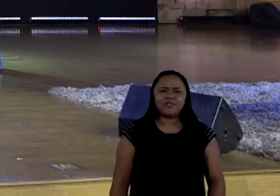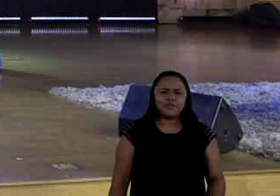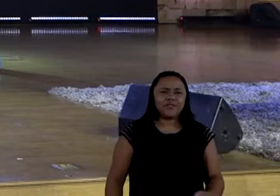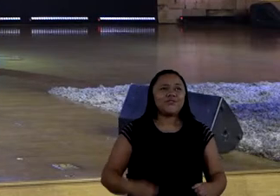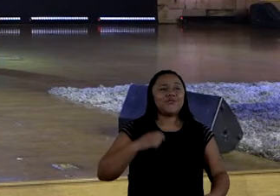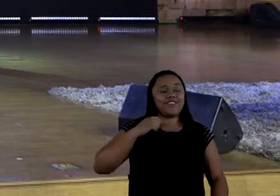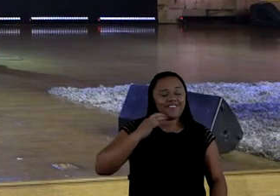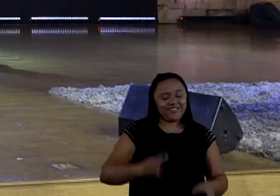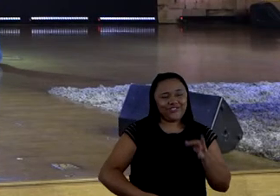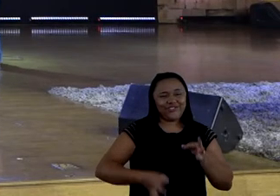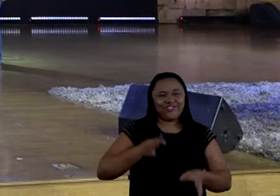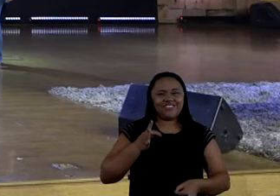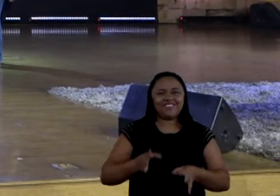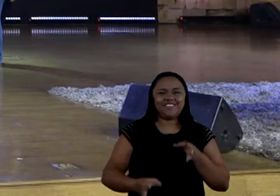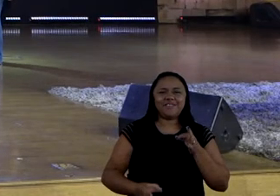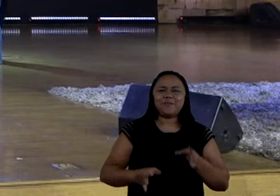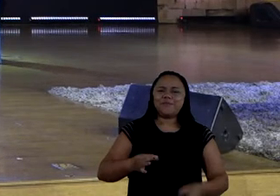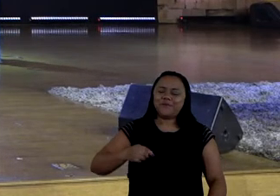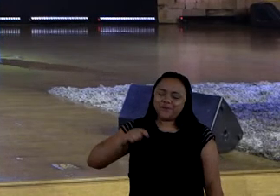som,